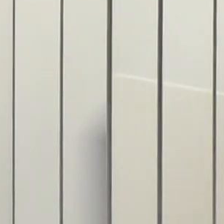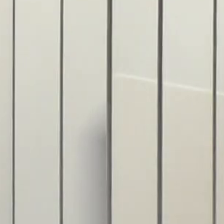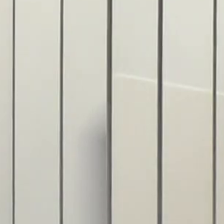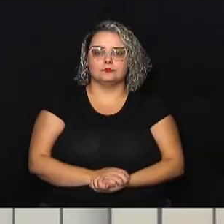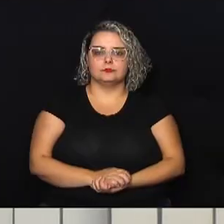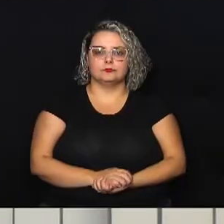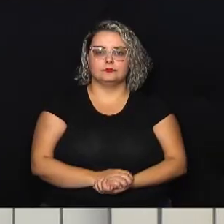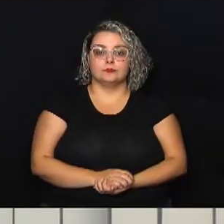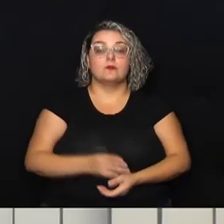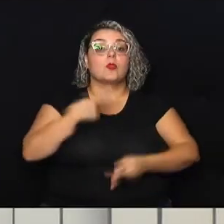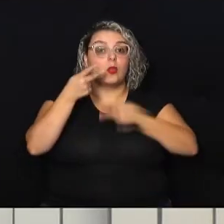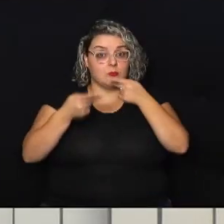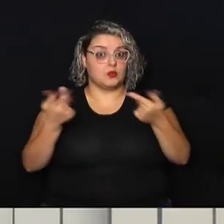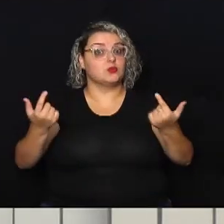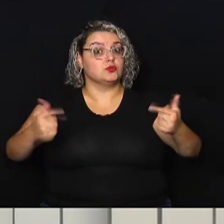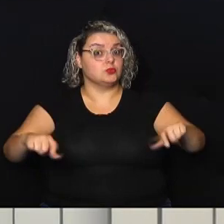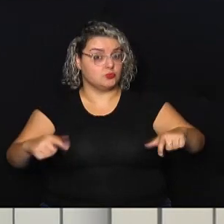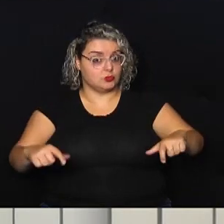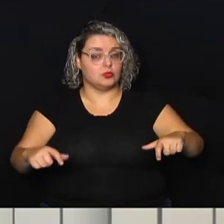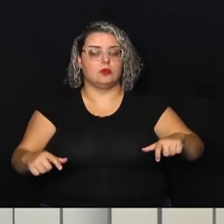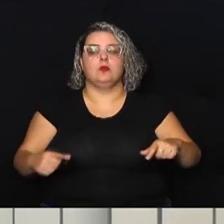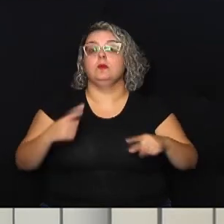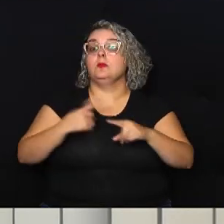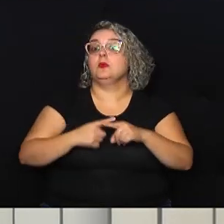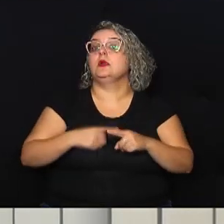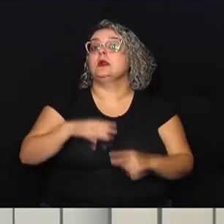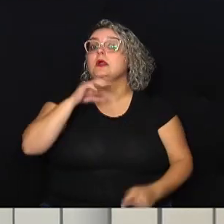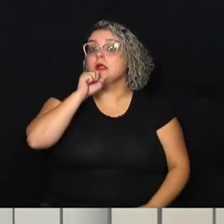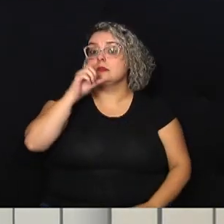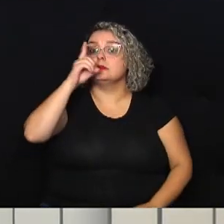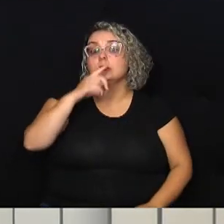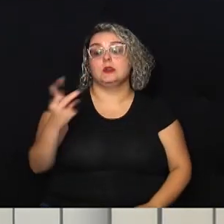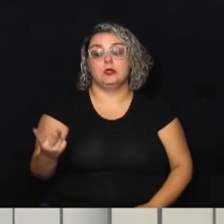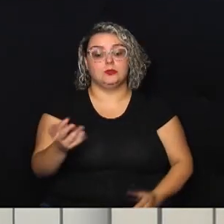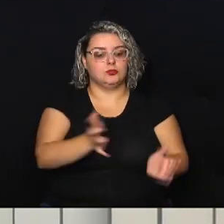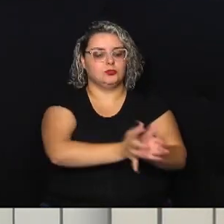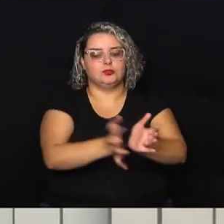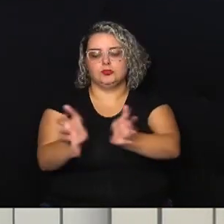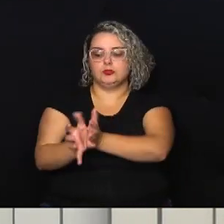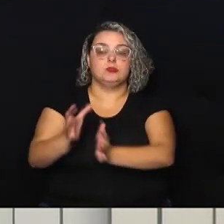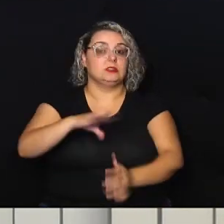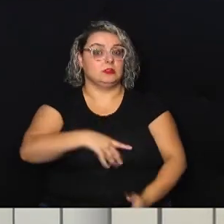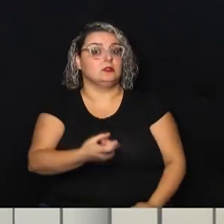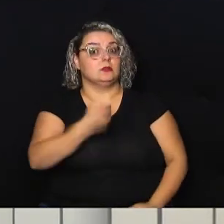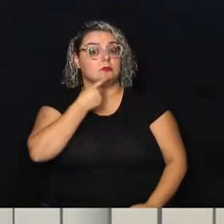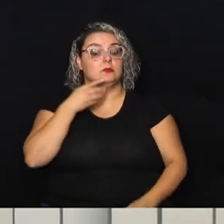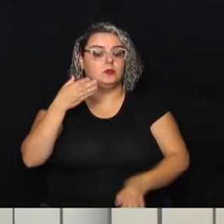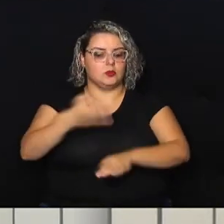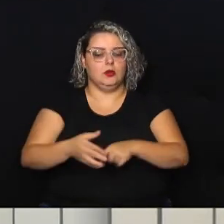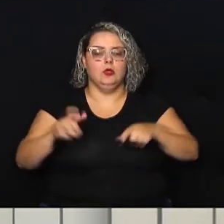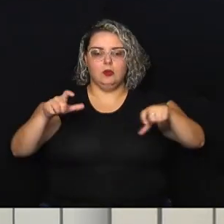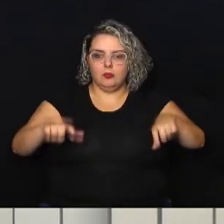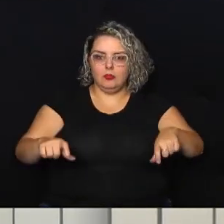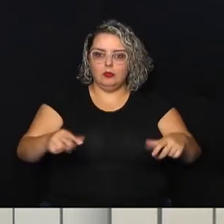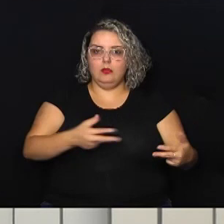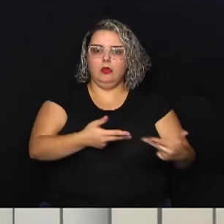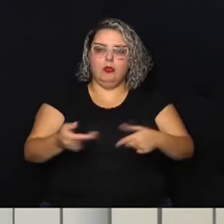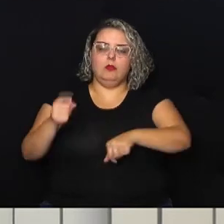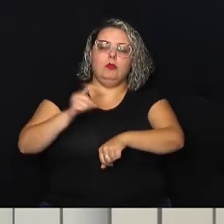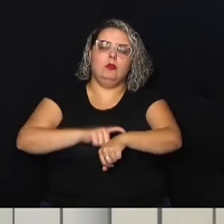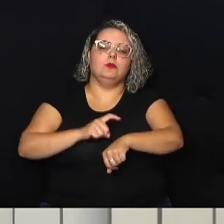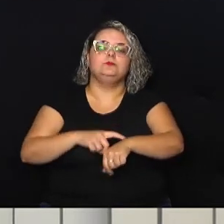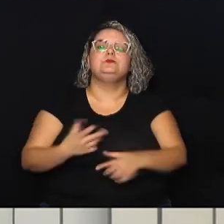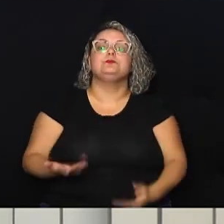Vamos falar sobre futebol porque no fim de semana as duas equipes da cidade entram em campo. Pela ordem